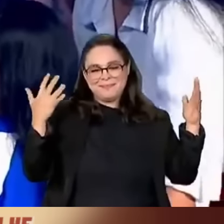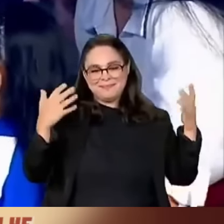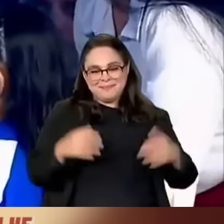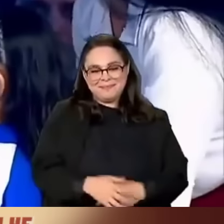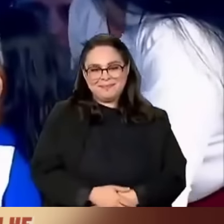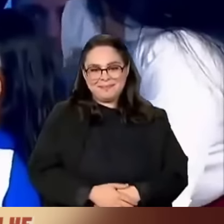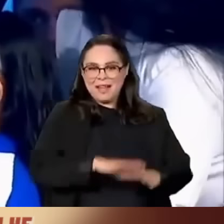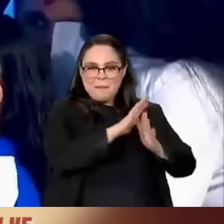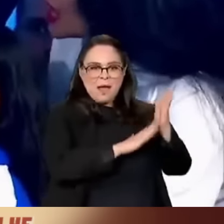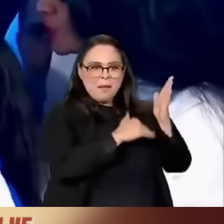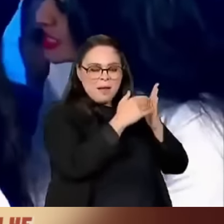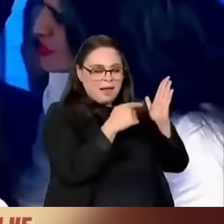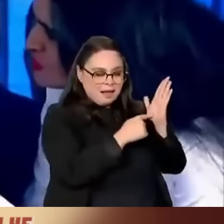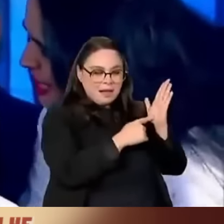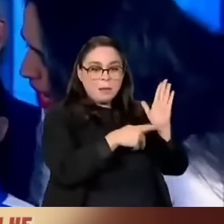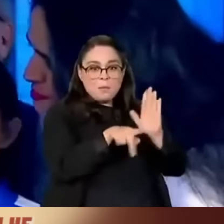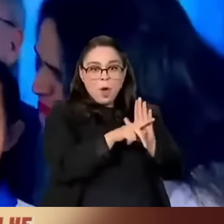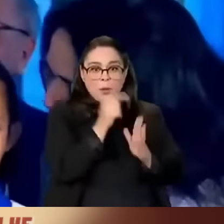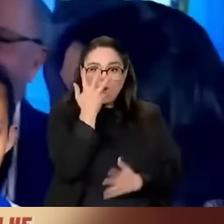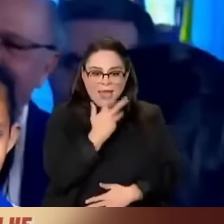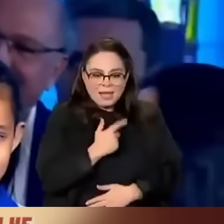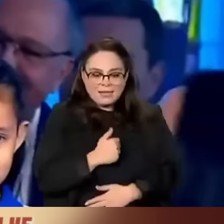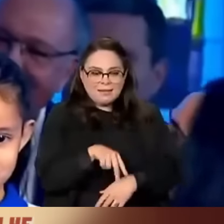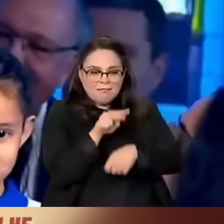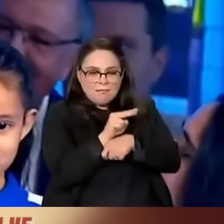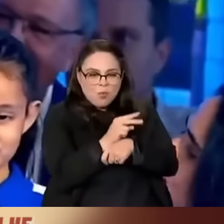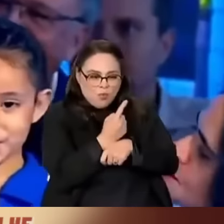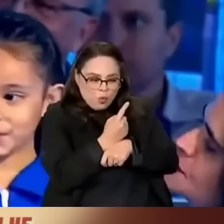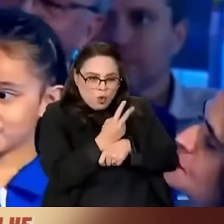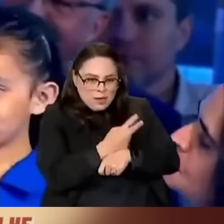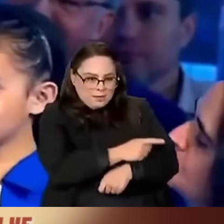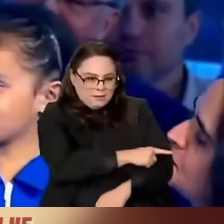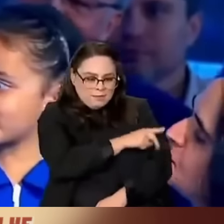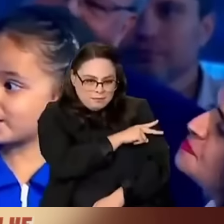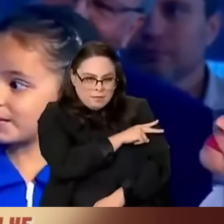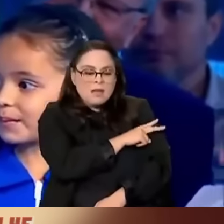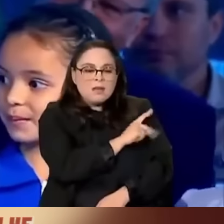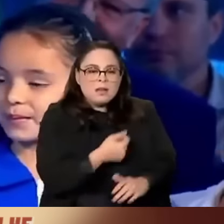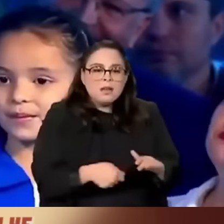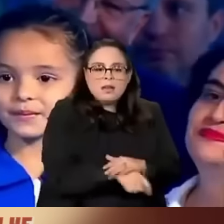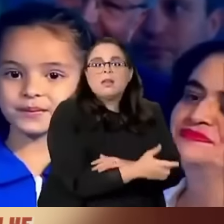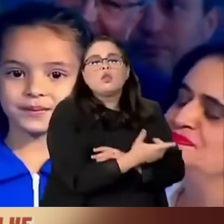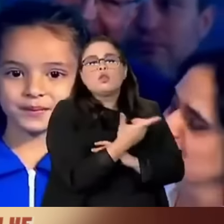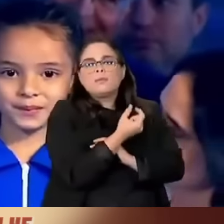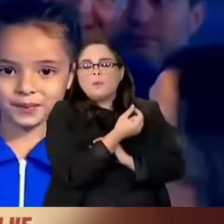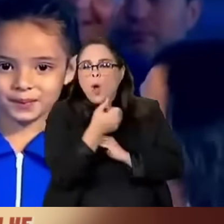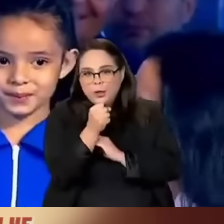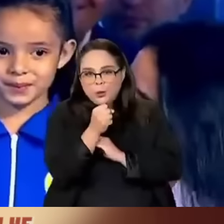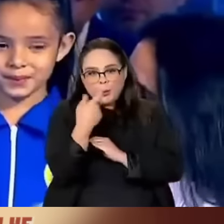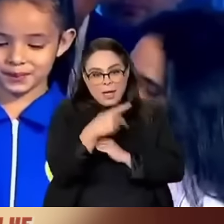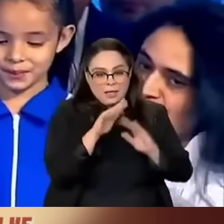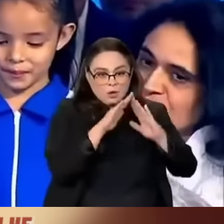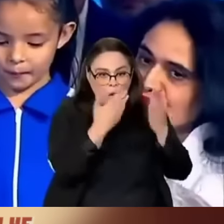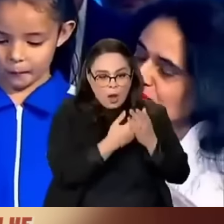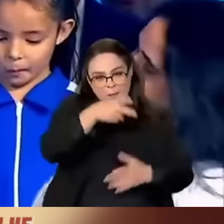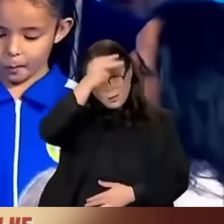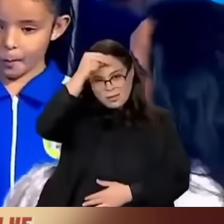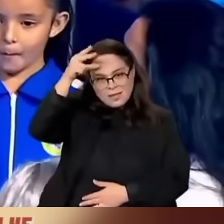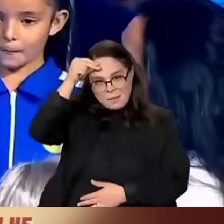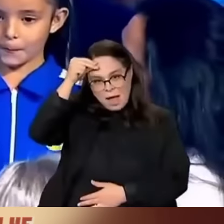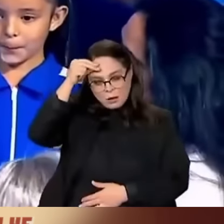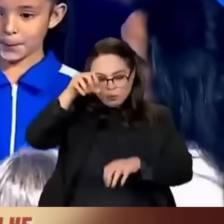O quadro foi pintado por crianças do Jardim 1 e 2. Fundada em 2008, a Escola Municipal